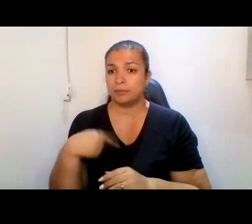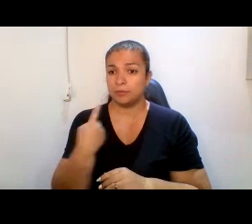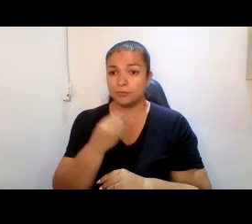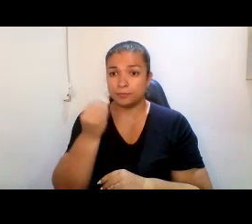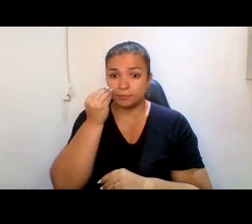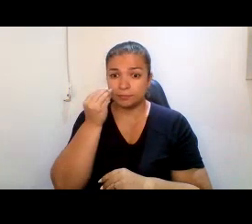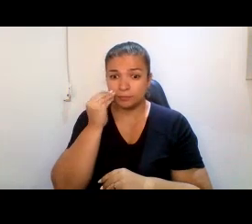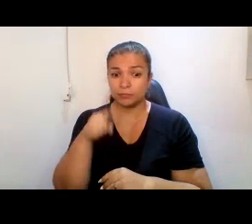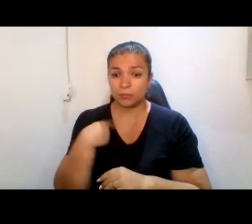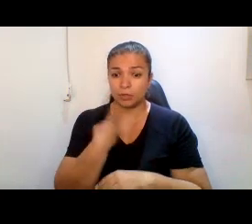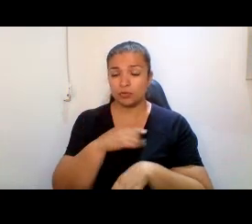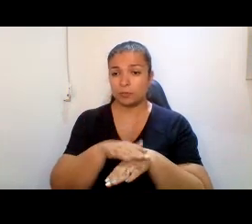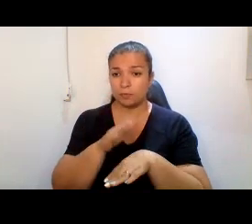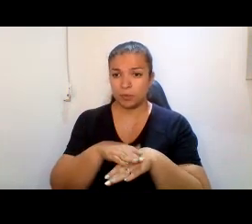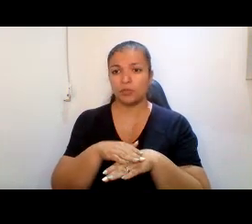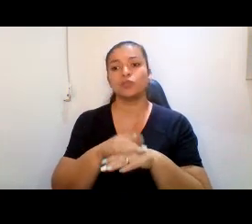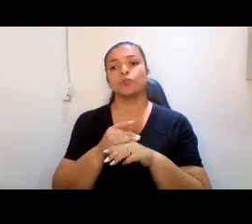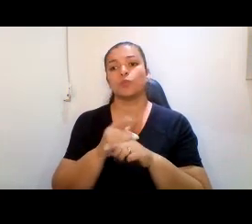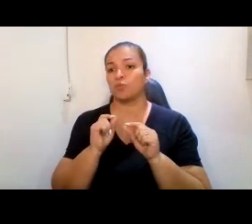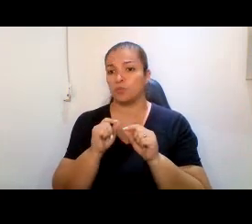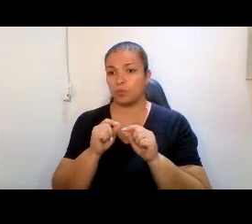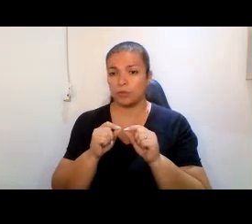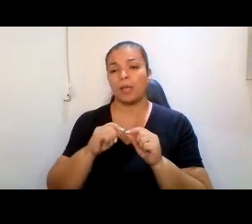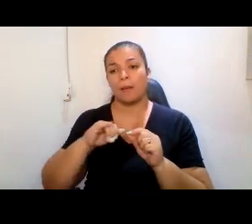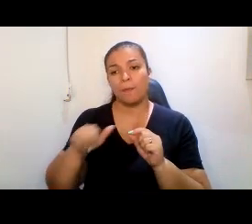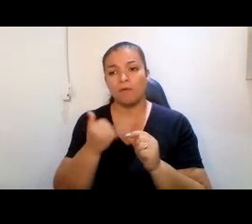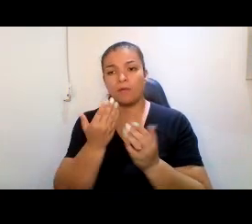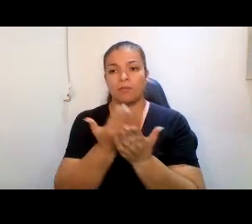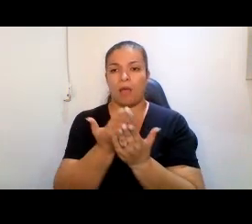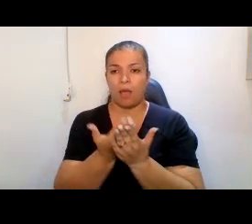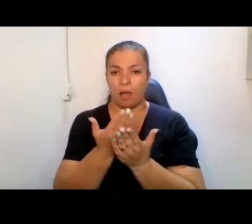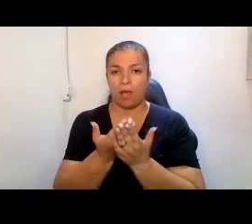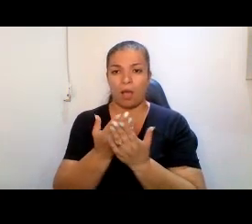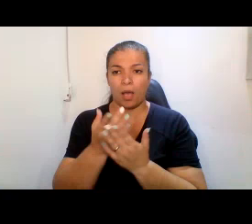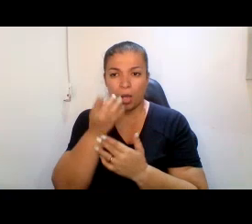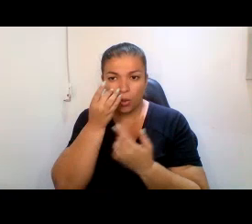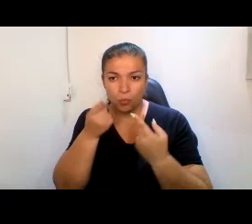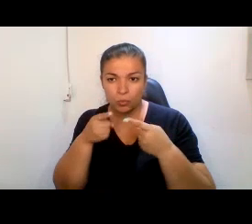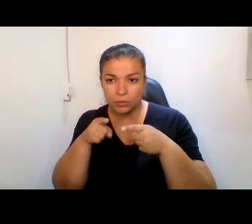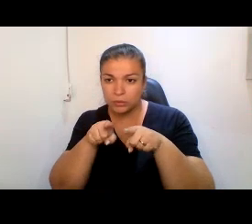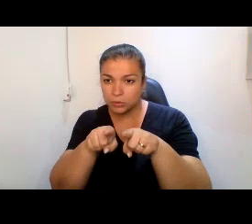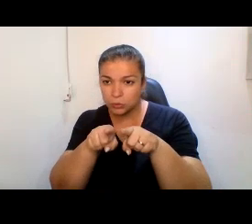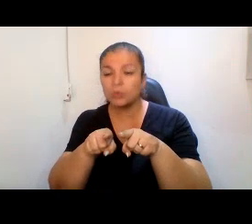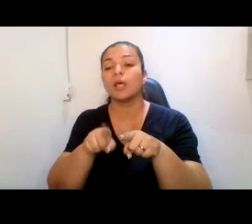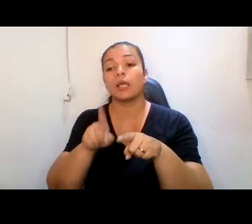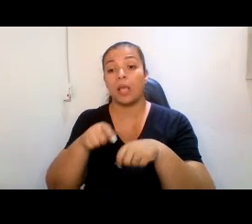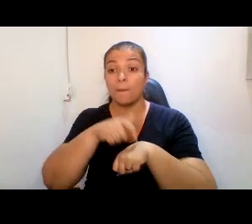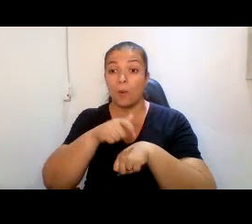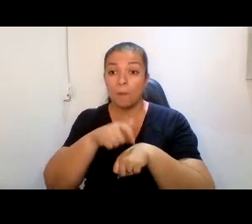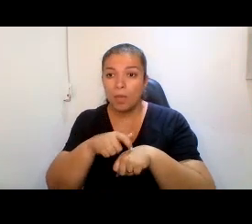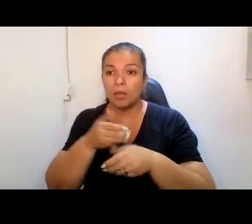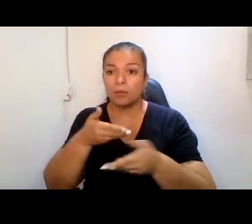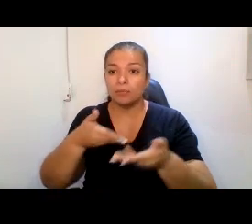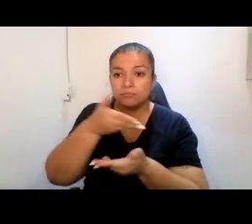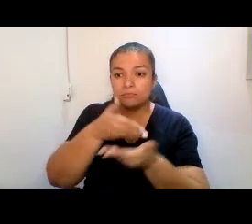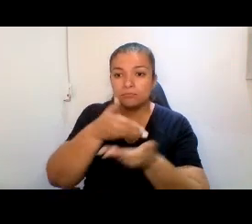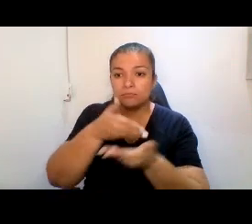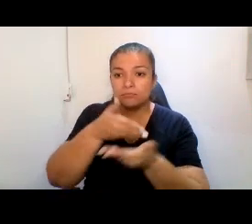aqui, utilizando a aula síncrona, né, que é essa em que a gente tem esse momento de contato, né, com a